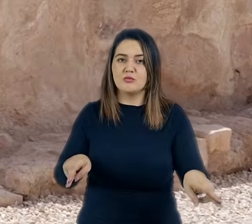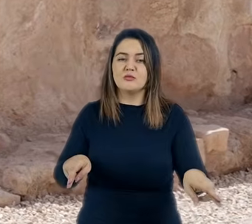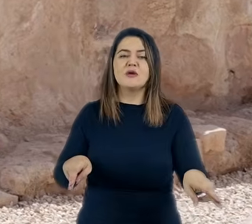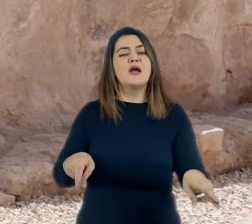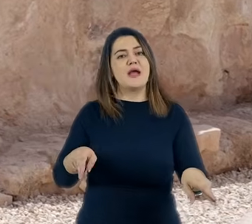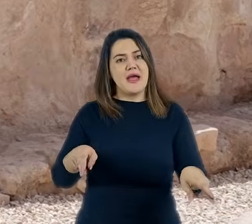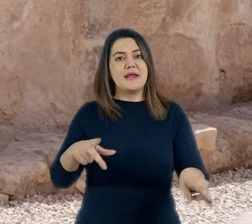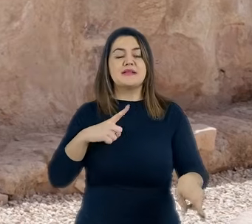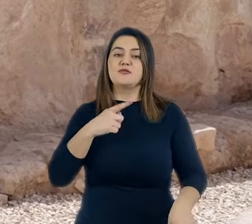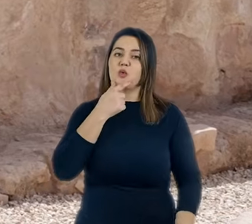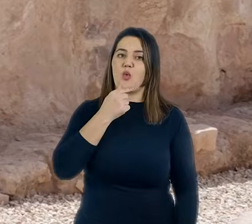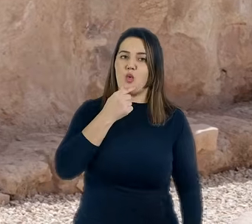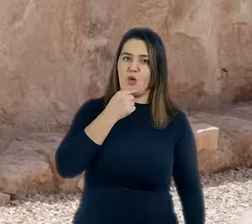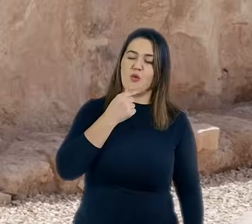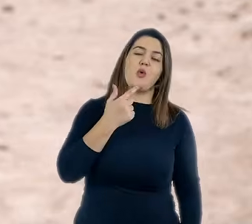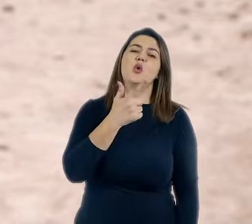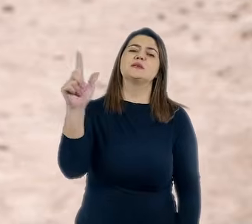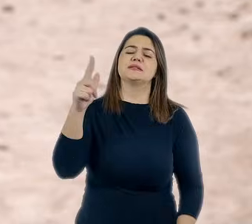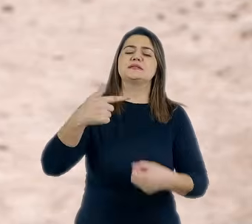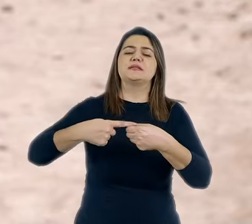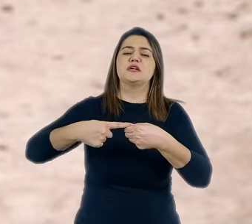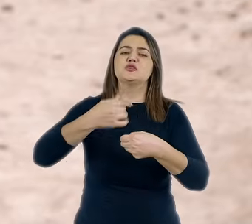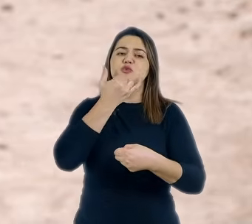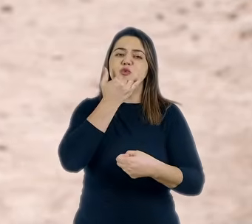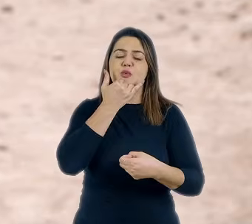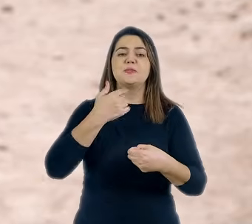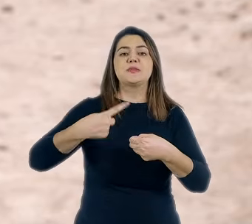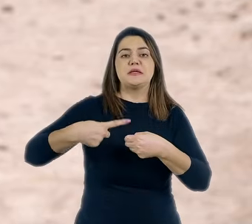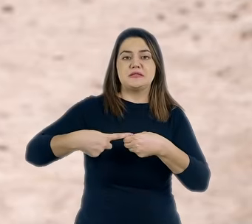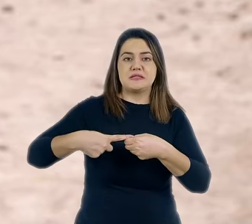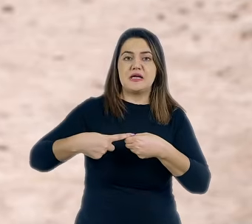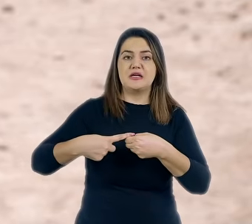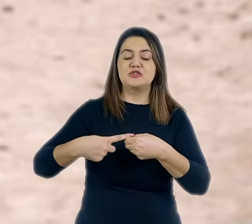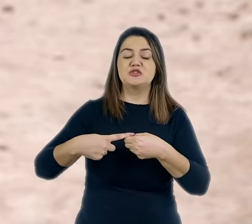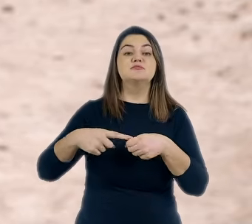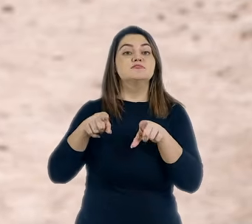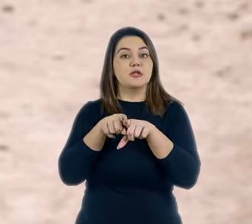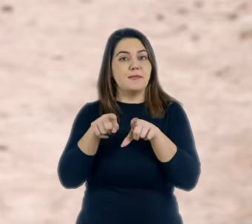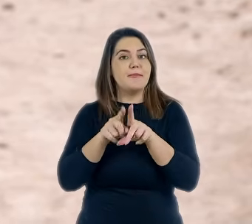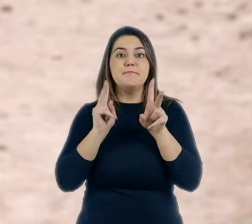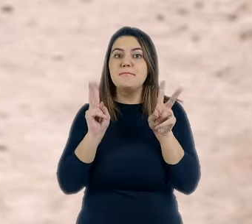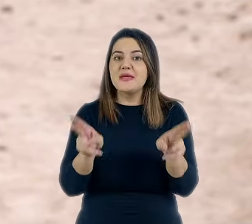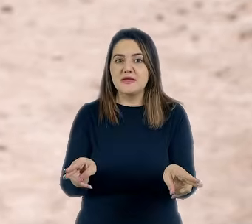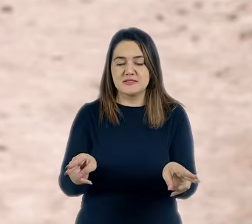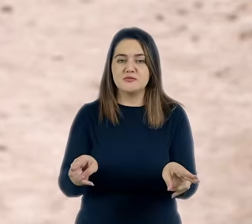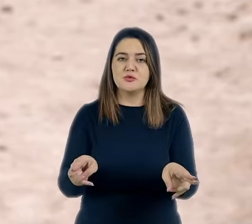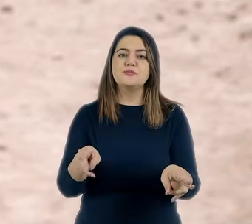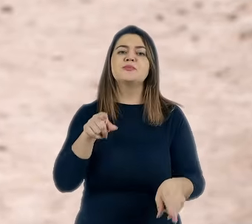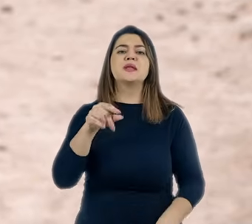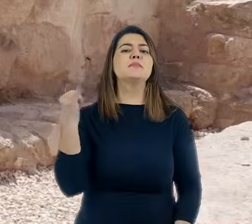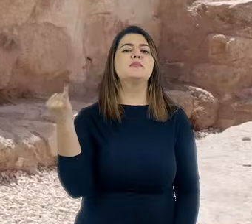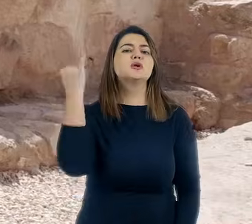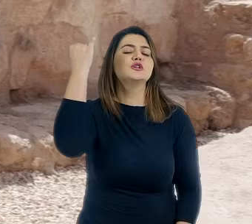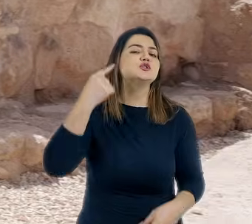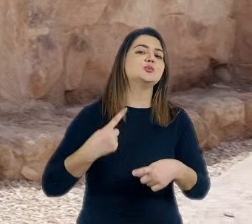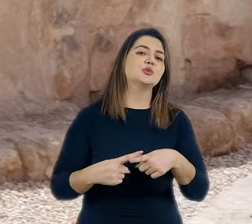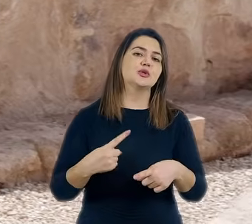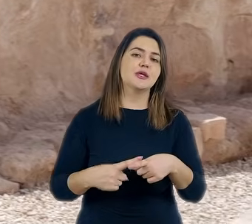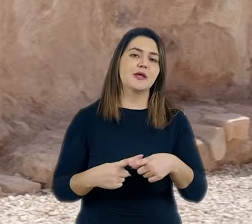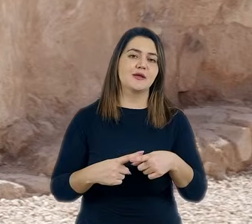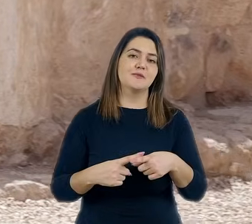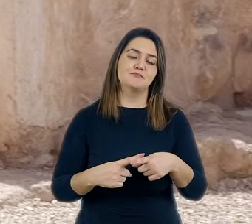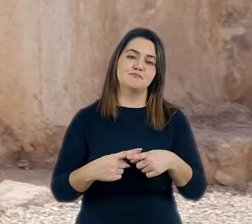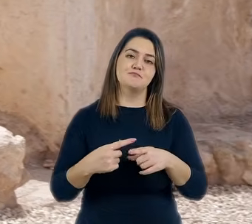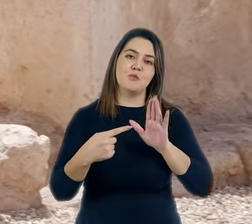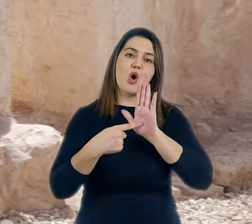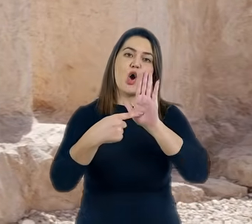do mesmo jeito. Hirbert Keiafa também, que seria a cidade de Searim ou Sharaim, também tem o mesmo formato. Isso é